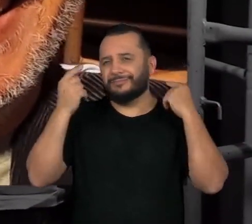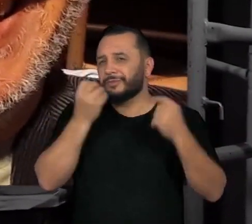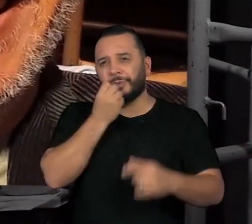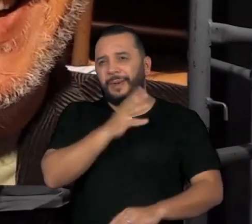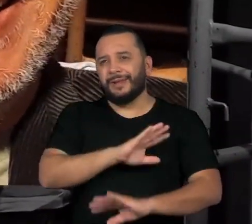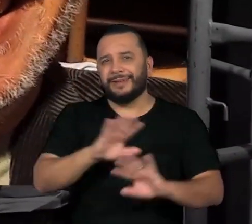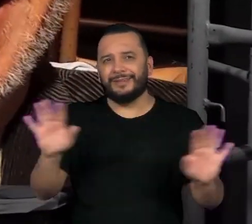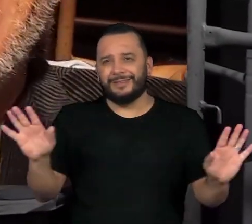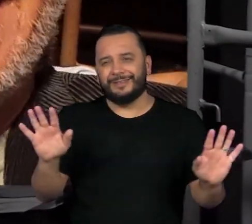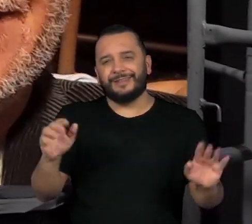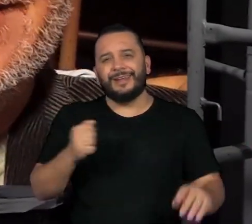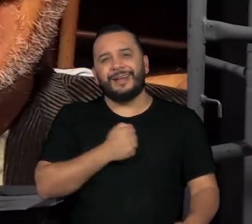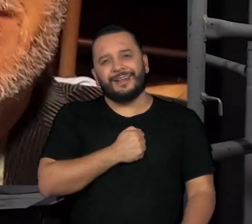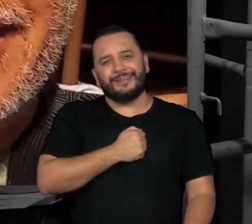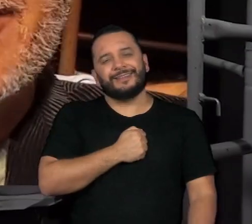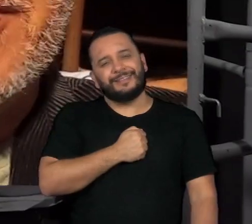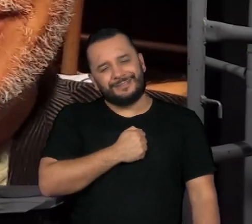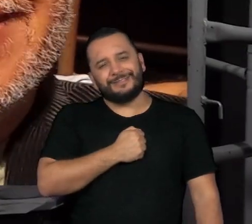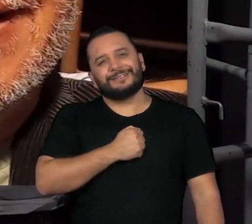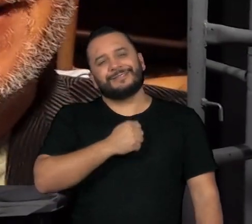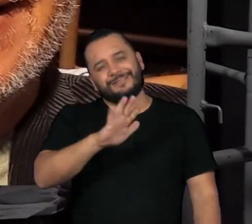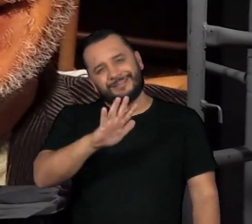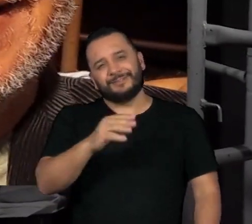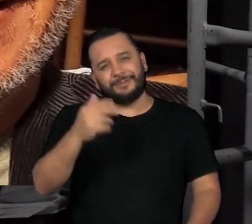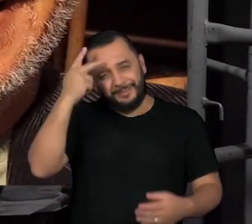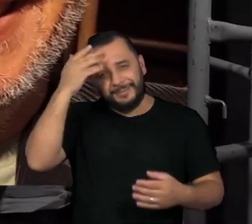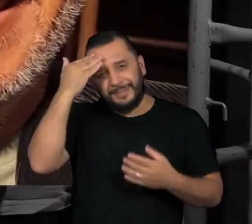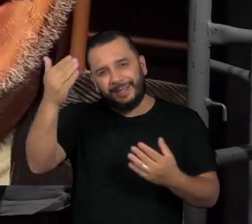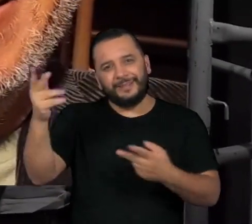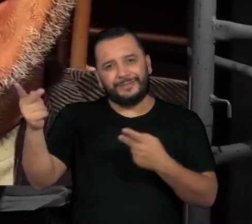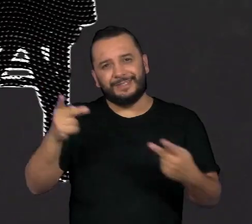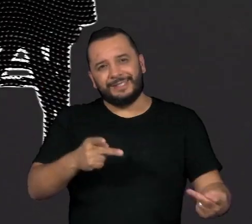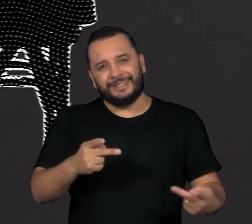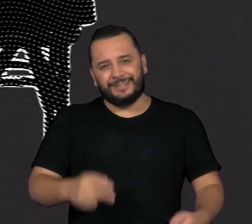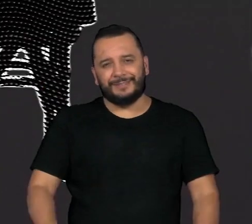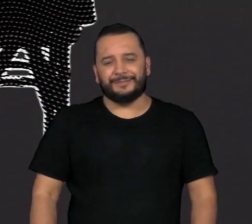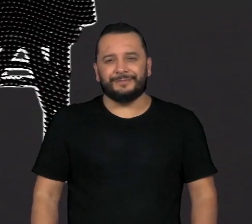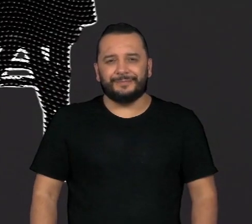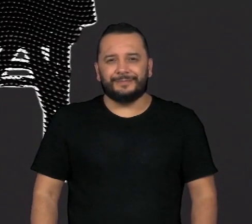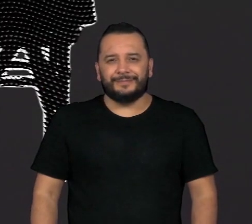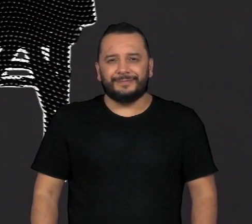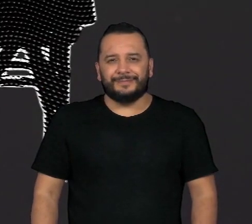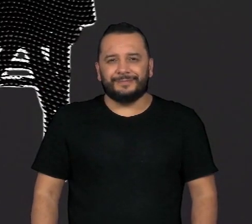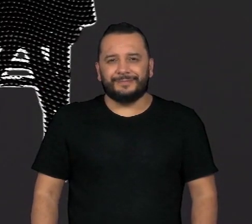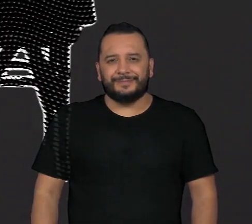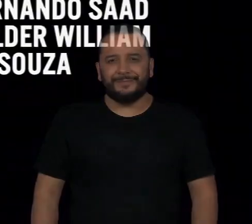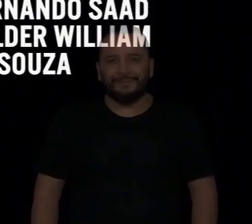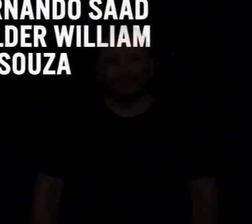Axé. Axé, obrigado pela visita. Um prazer.